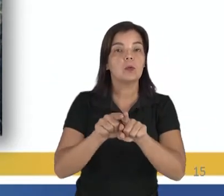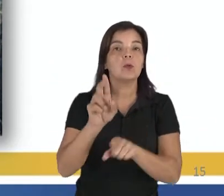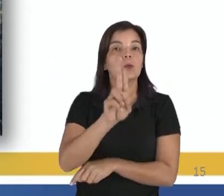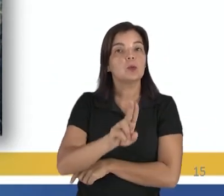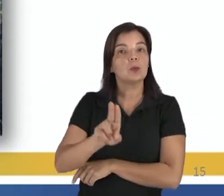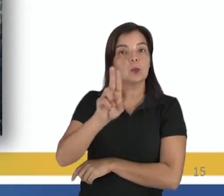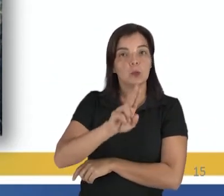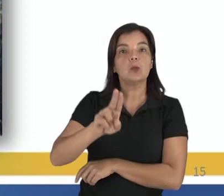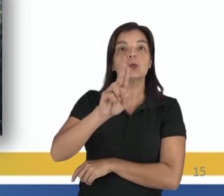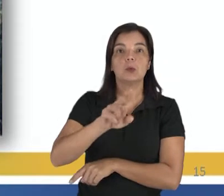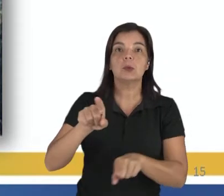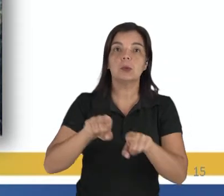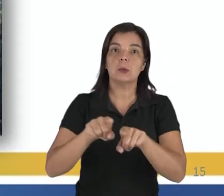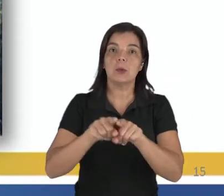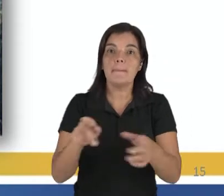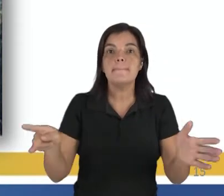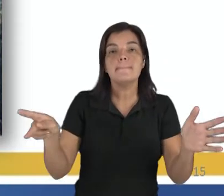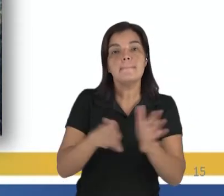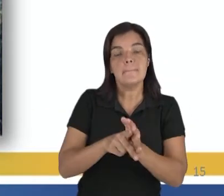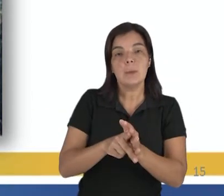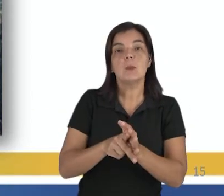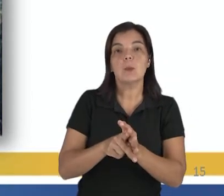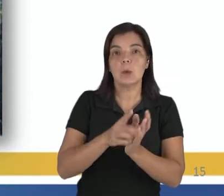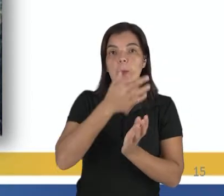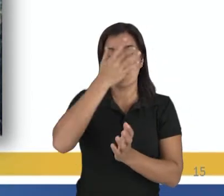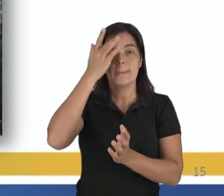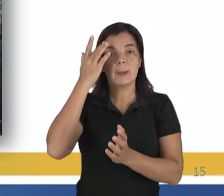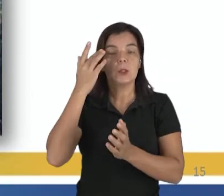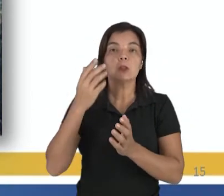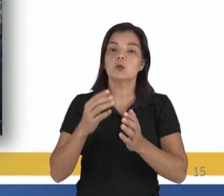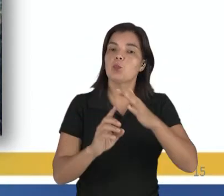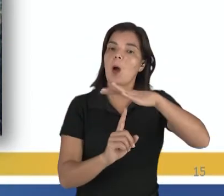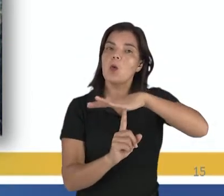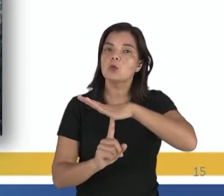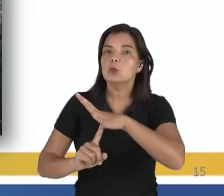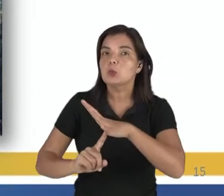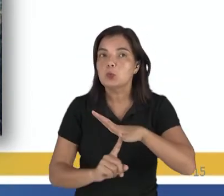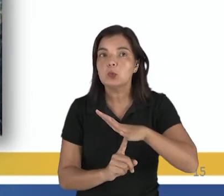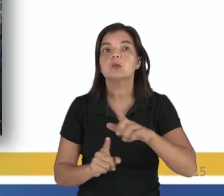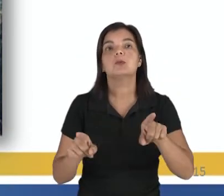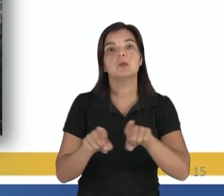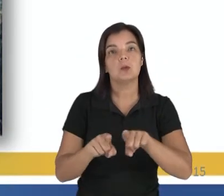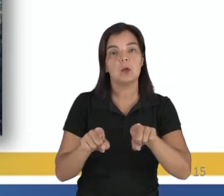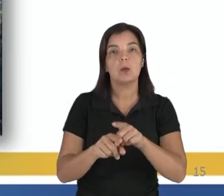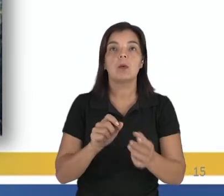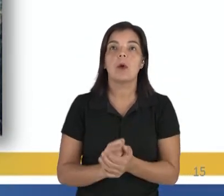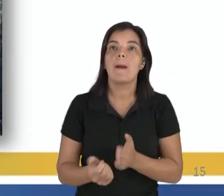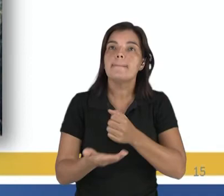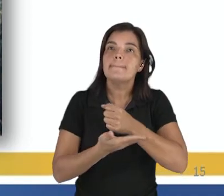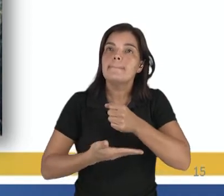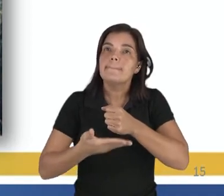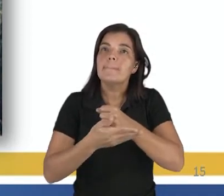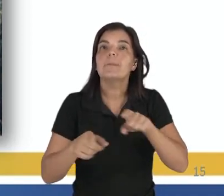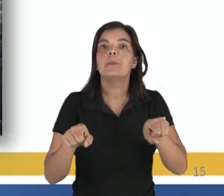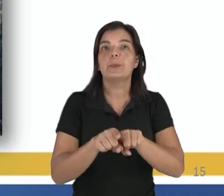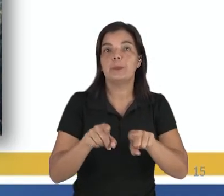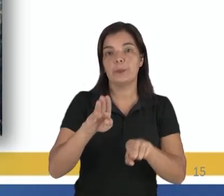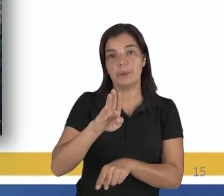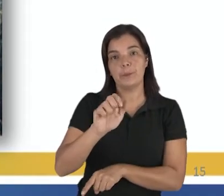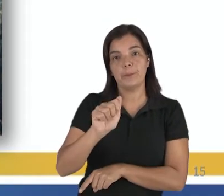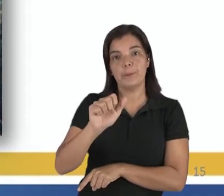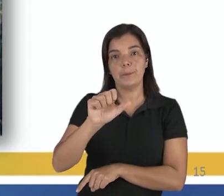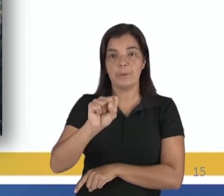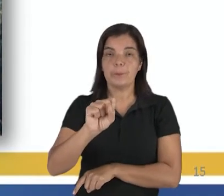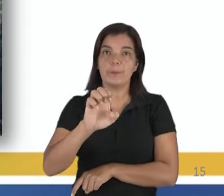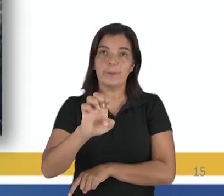de um paraquedas apropriado para aberturas de baixas altitudes. A sigla base quer dizer, esse nome